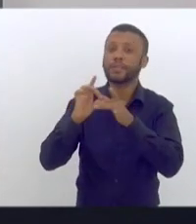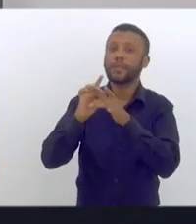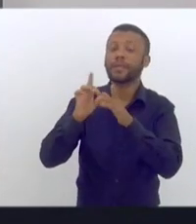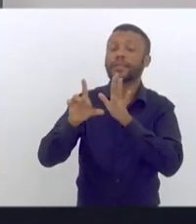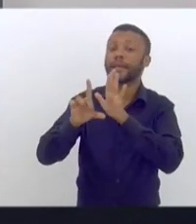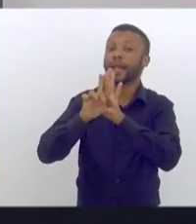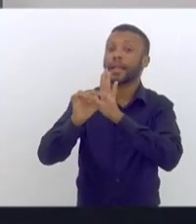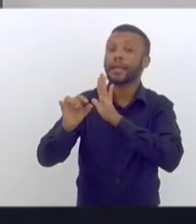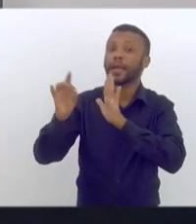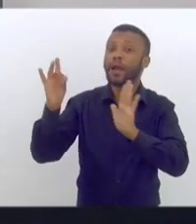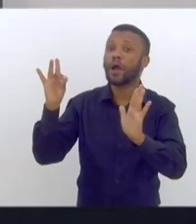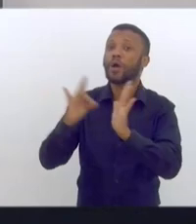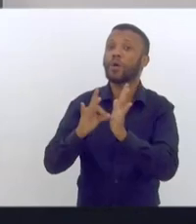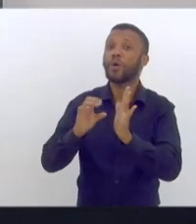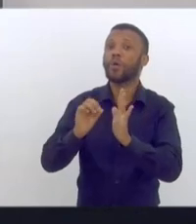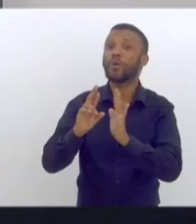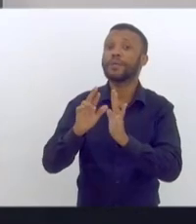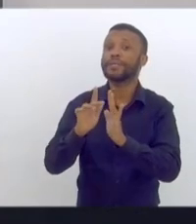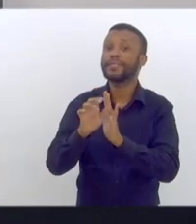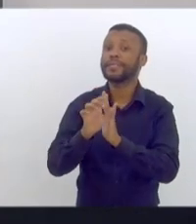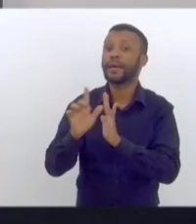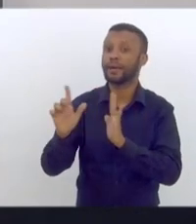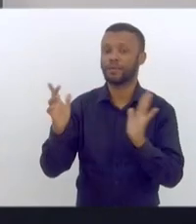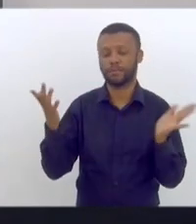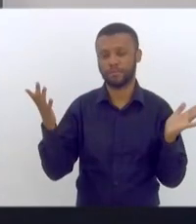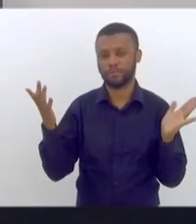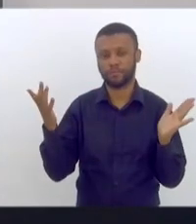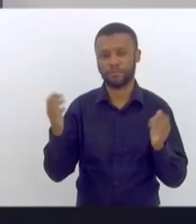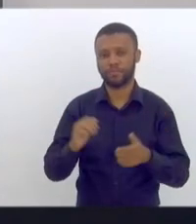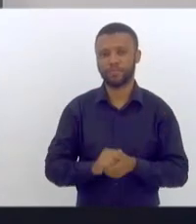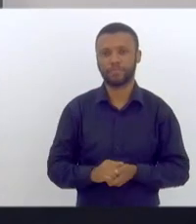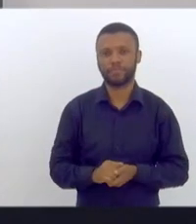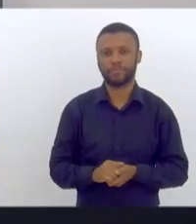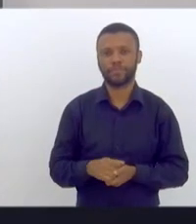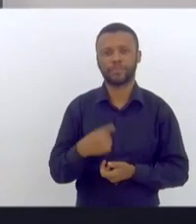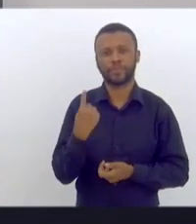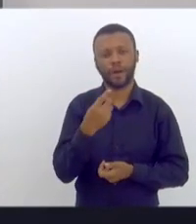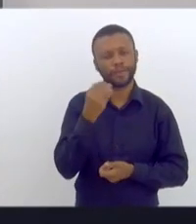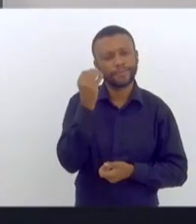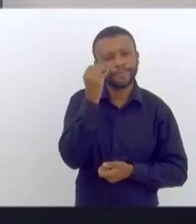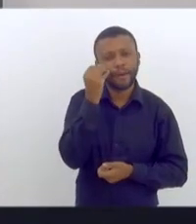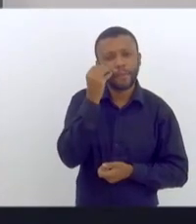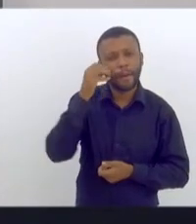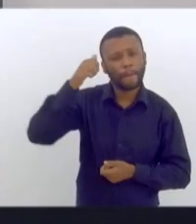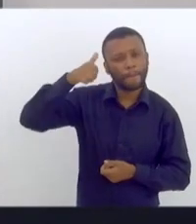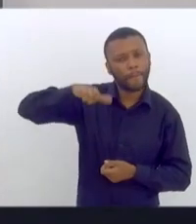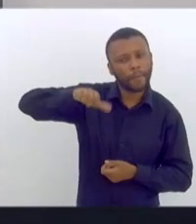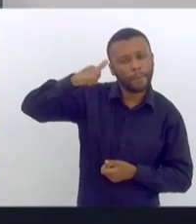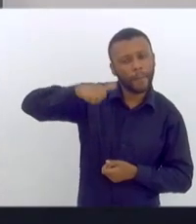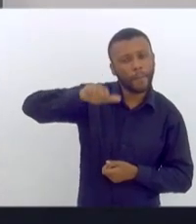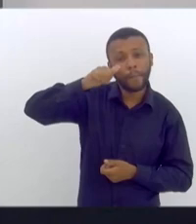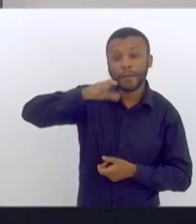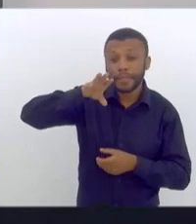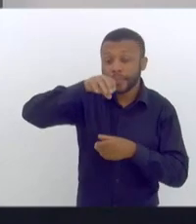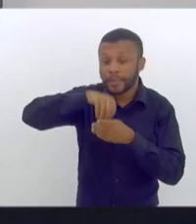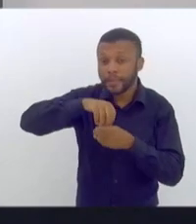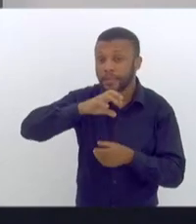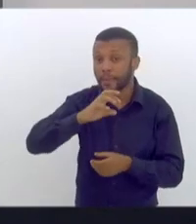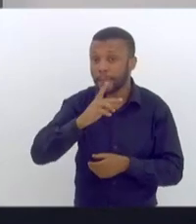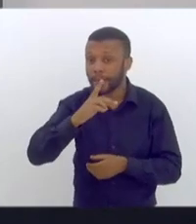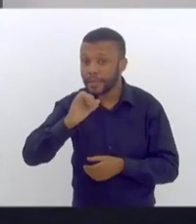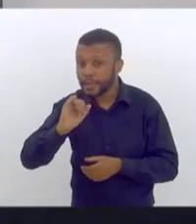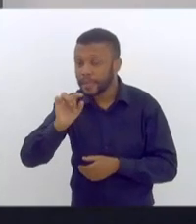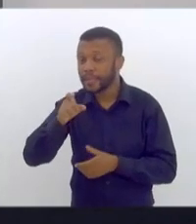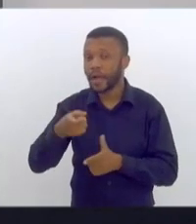Lei original nós acabamos de verificar na CPI da dívida